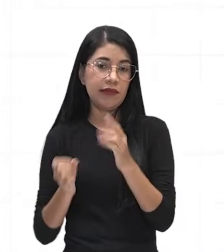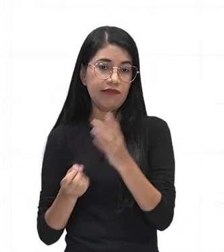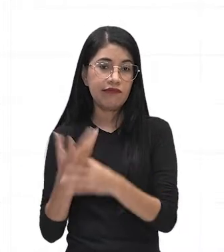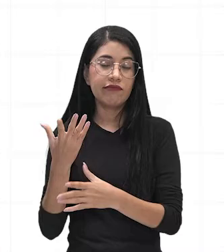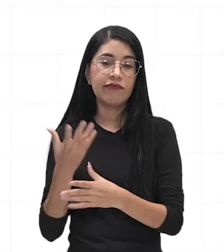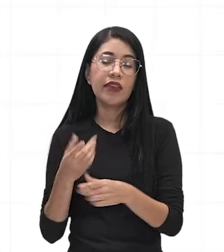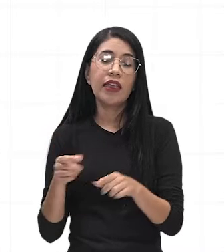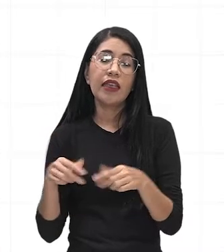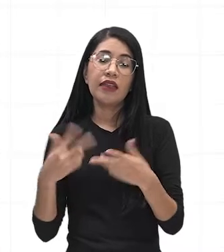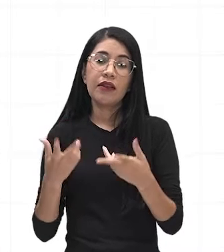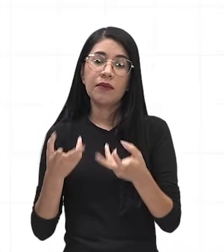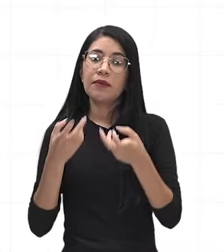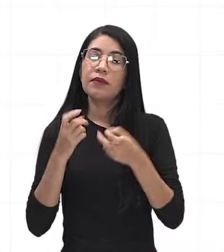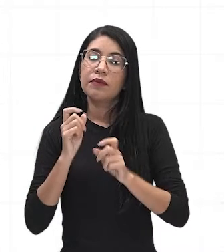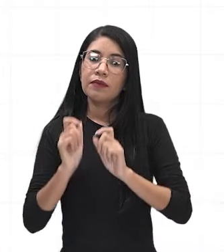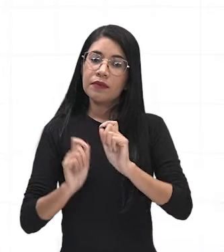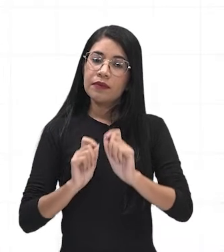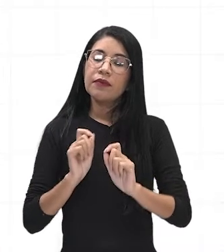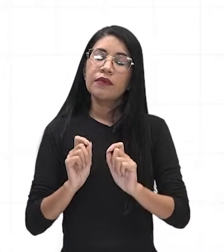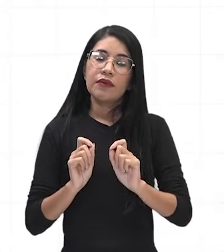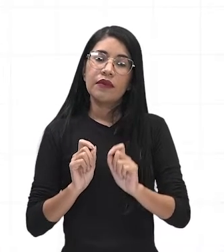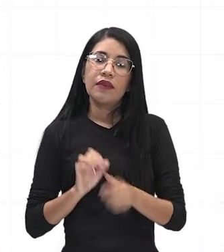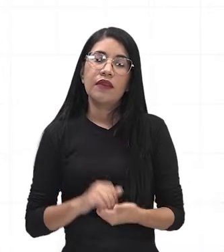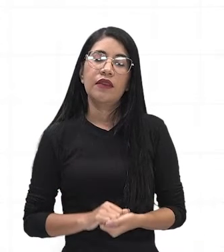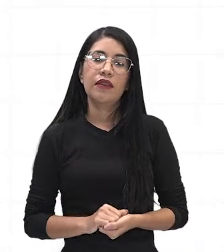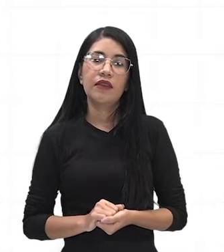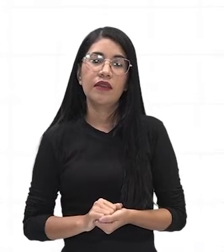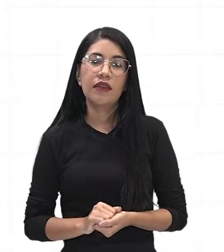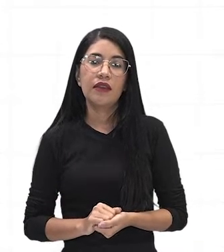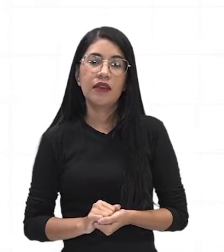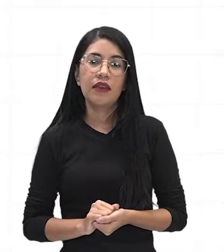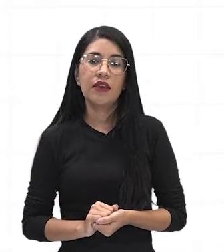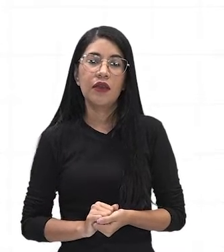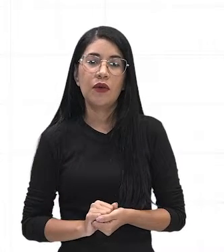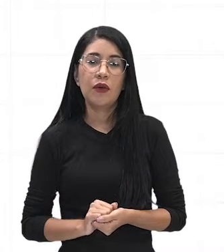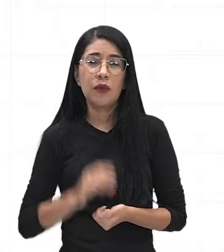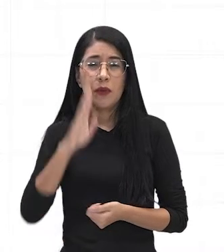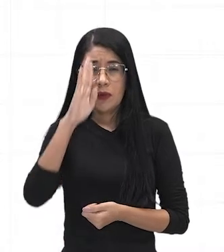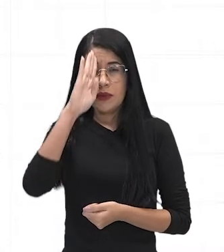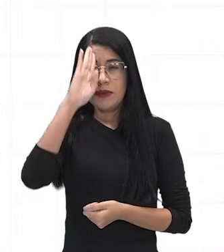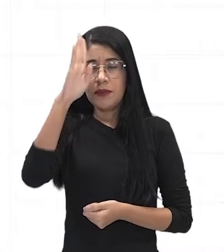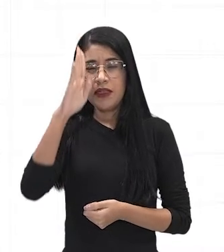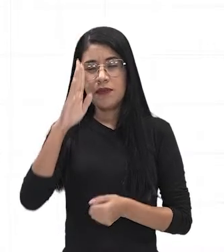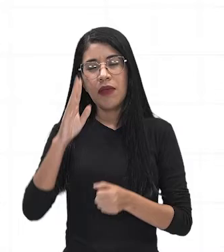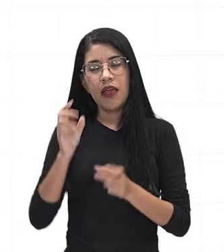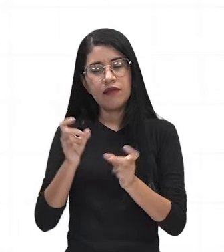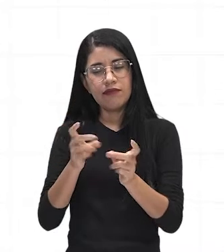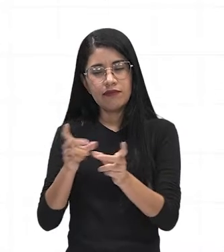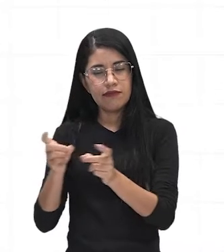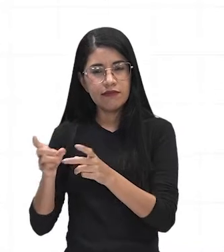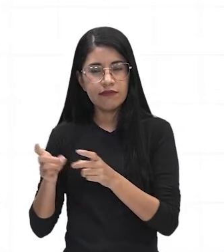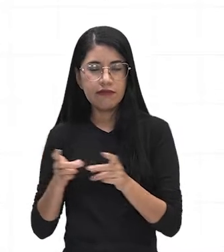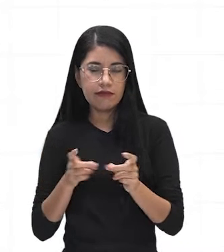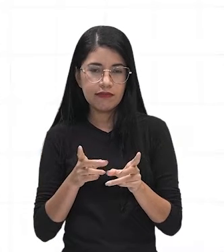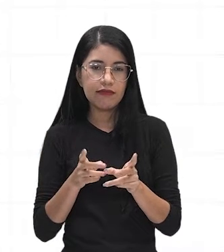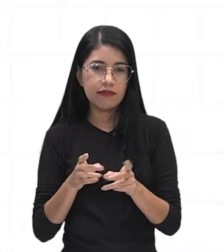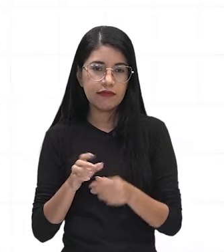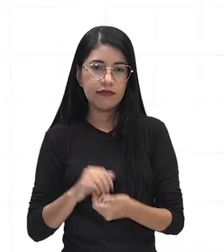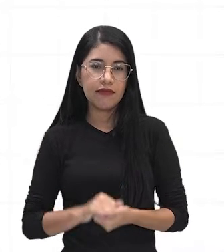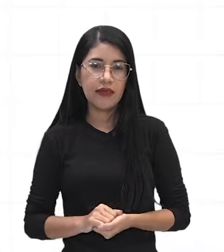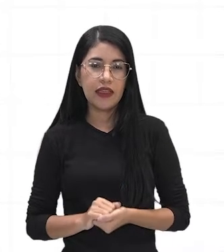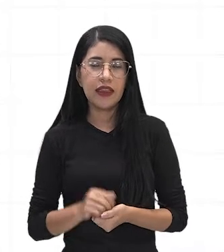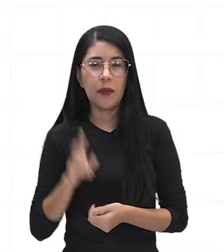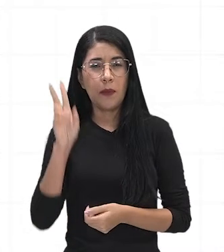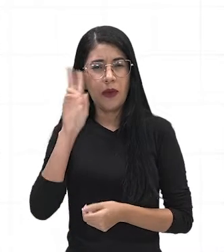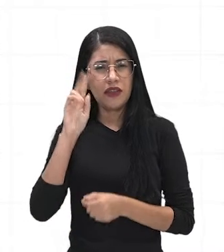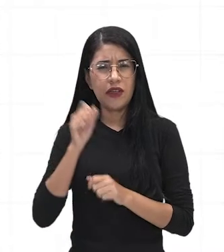aí que eles são, né, exatamente aí os grandes comerciantes. Então, essa história